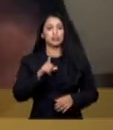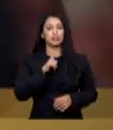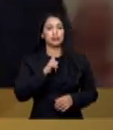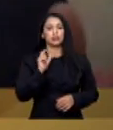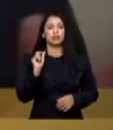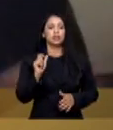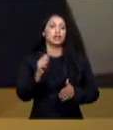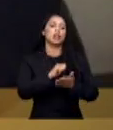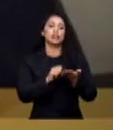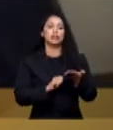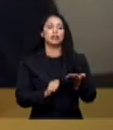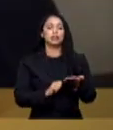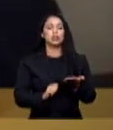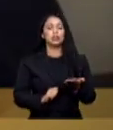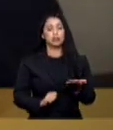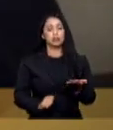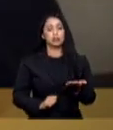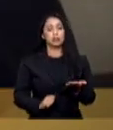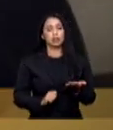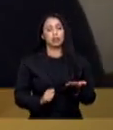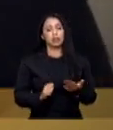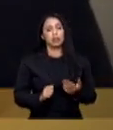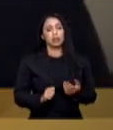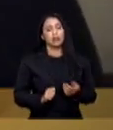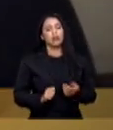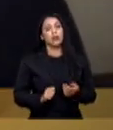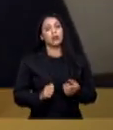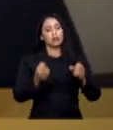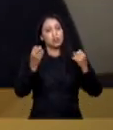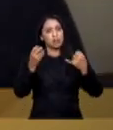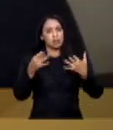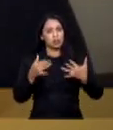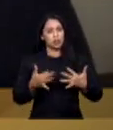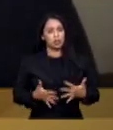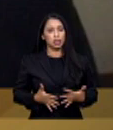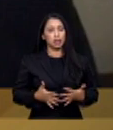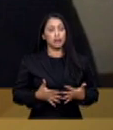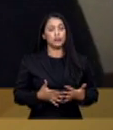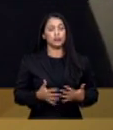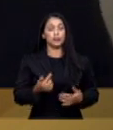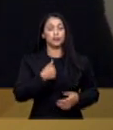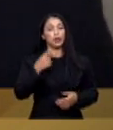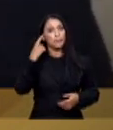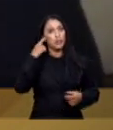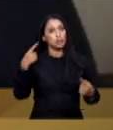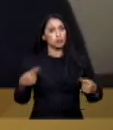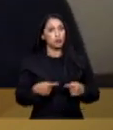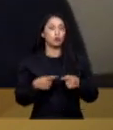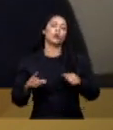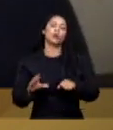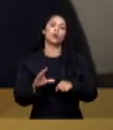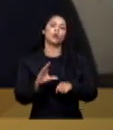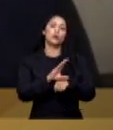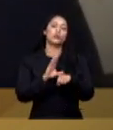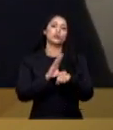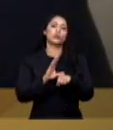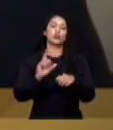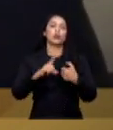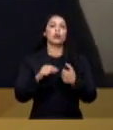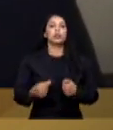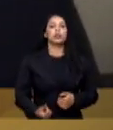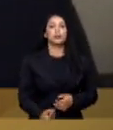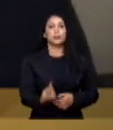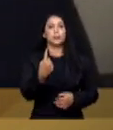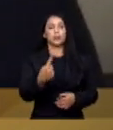por escrito, mas de forma oral, de forma verbal, para dizer que considero constitucional o artigo